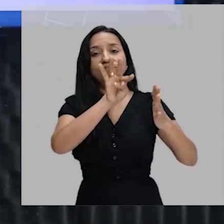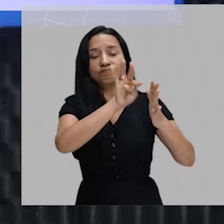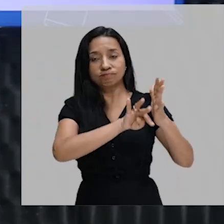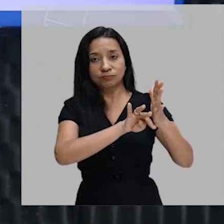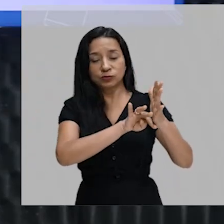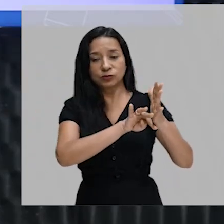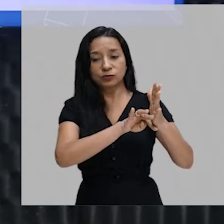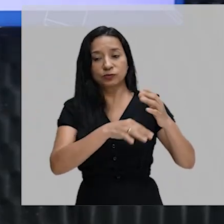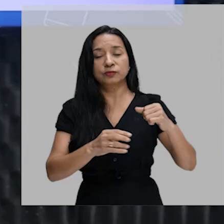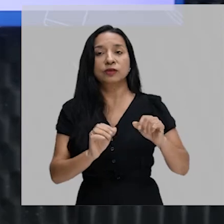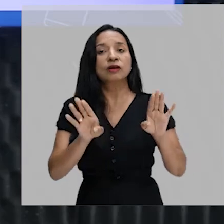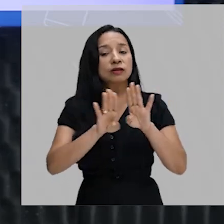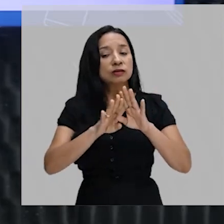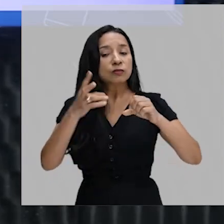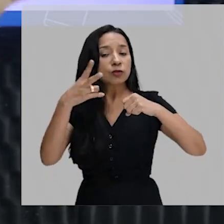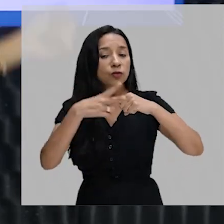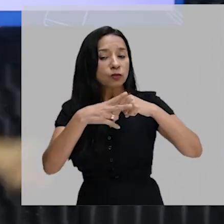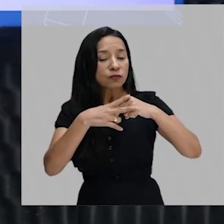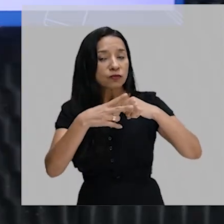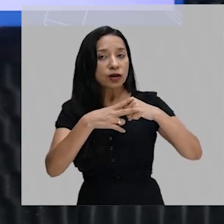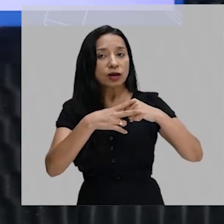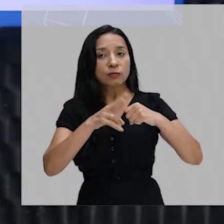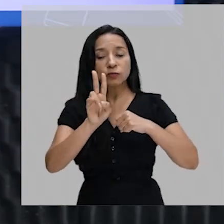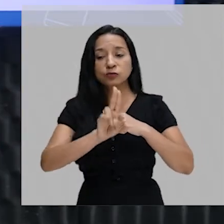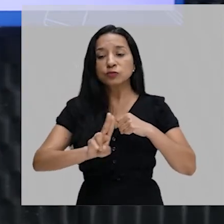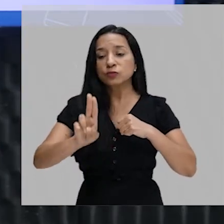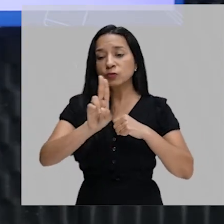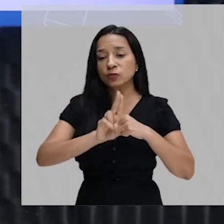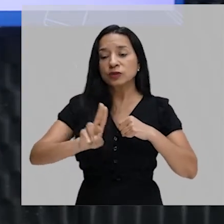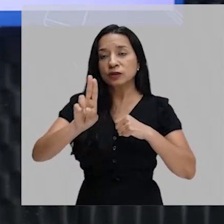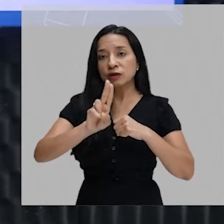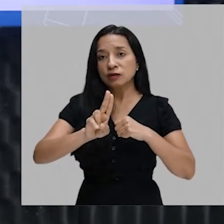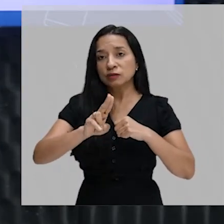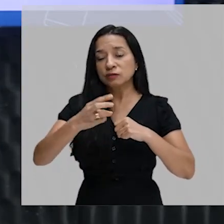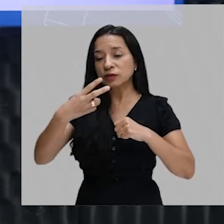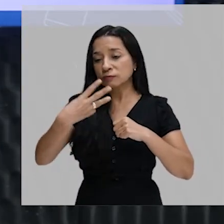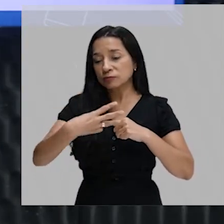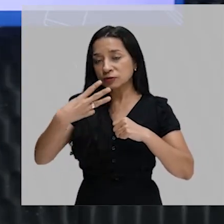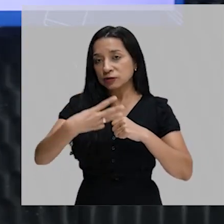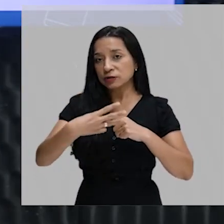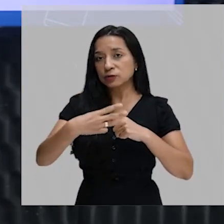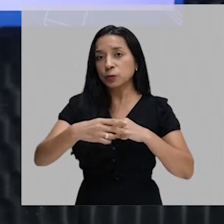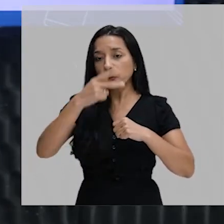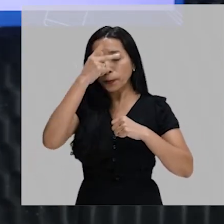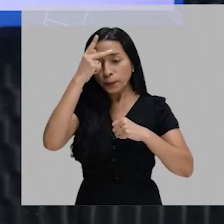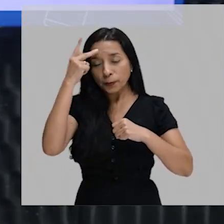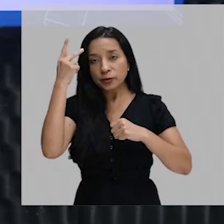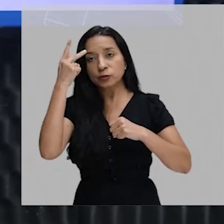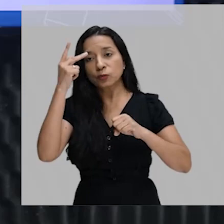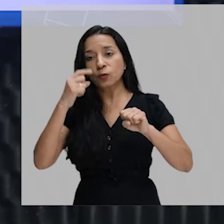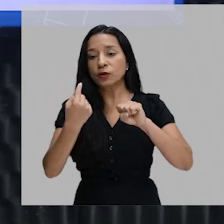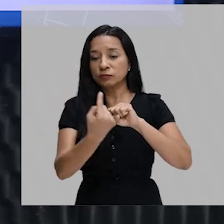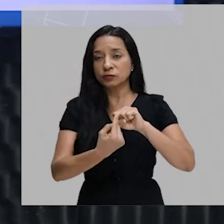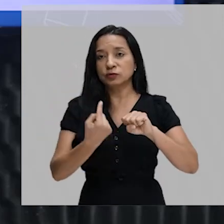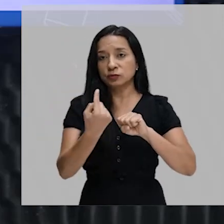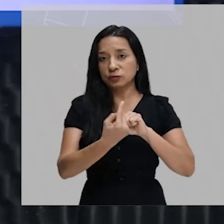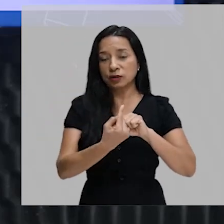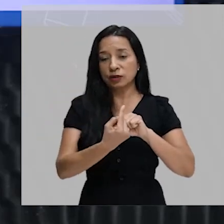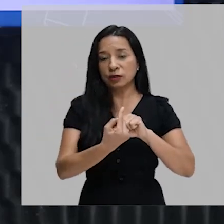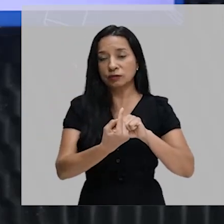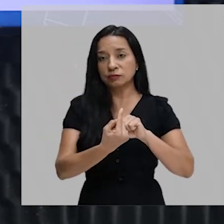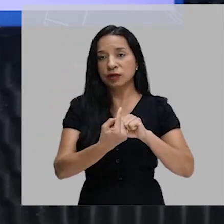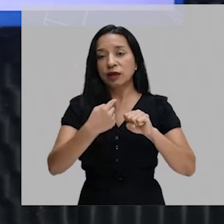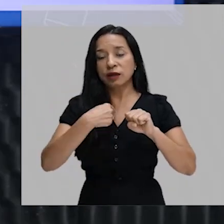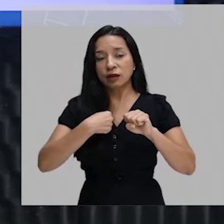ser utilizados nesse resumo são verbos em terceira pessoa do singular, tá? Eu, tu, ele ou